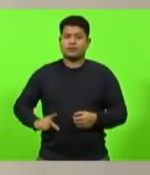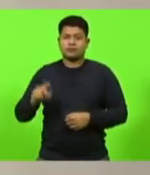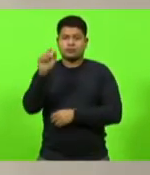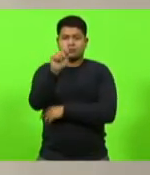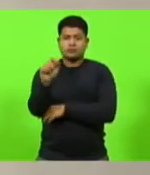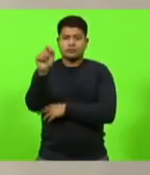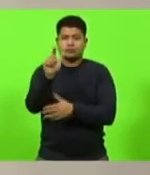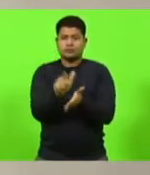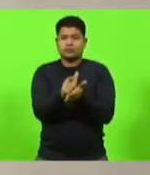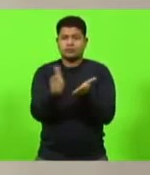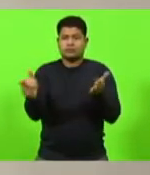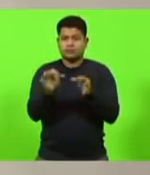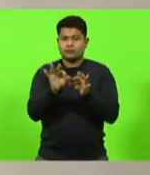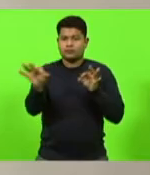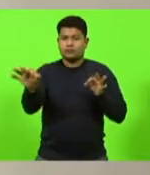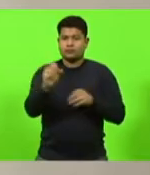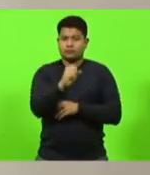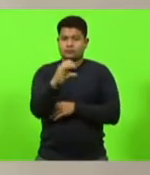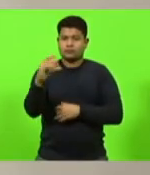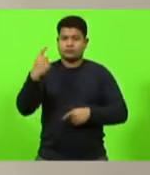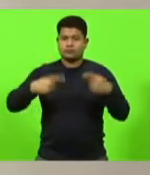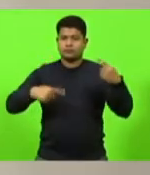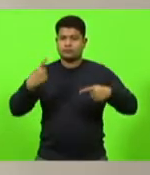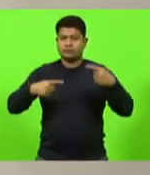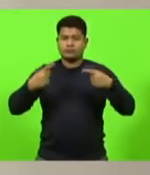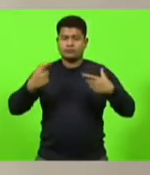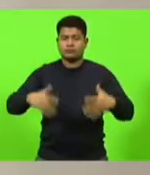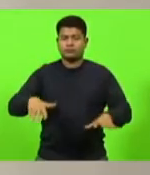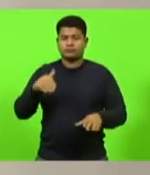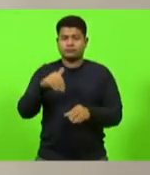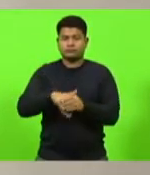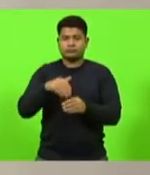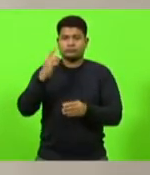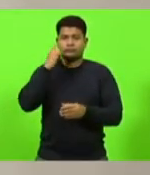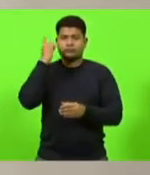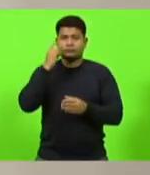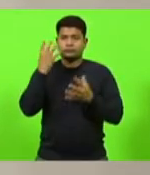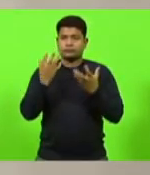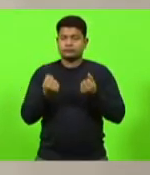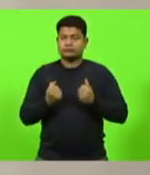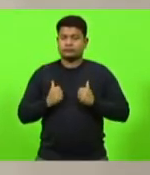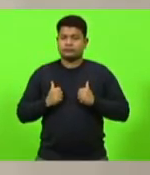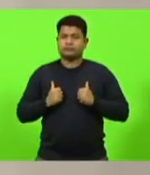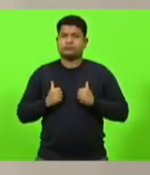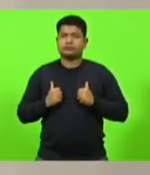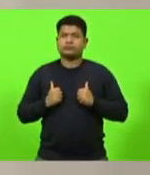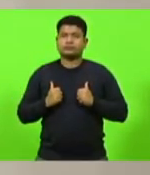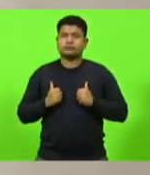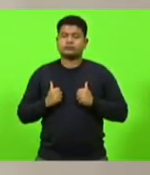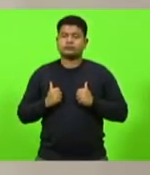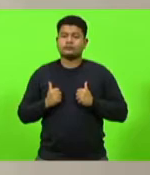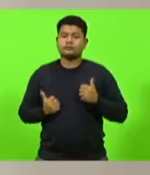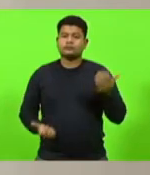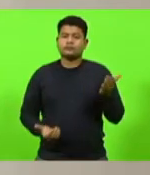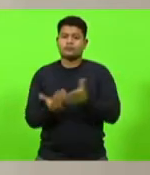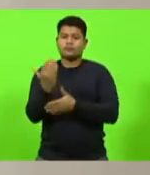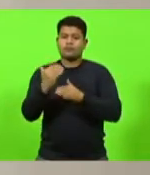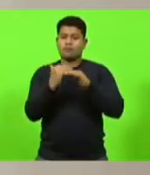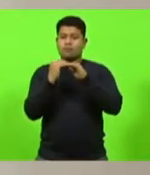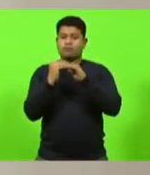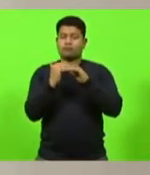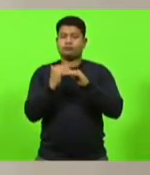de Santa Catarina. Em discussão. Não havendo quem queira discutir em votação, deputados que aprovam permaneçam como se encontram. Aprovado